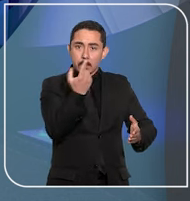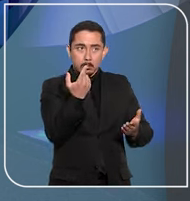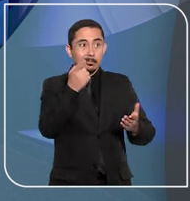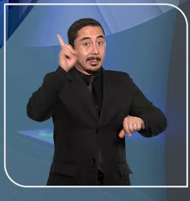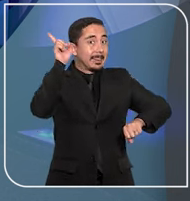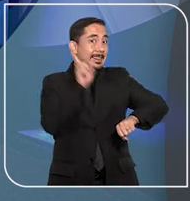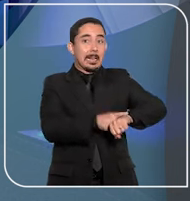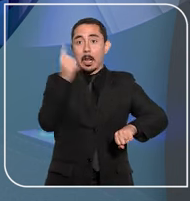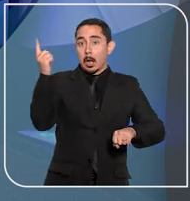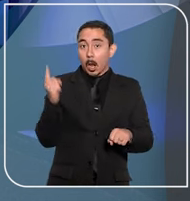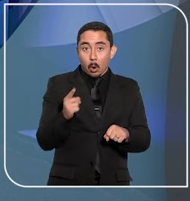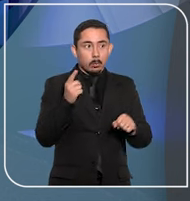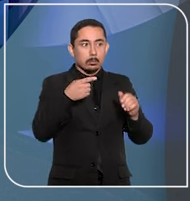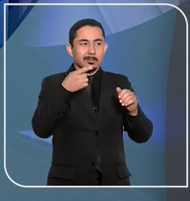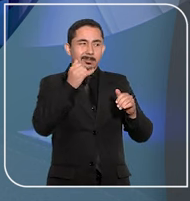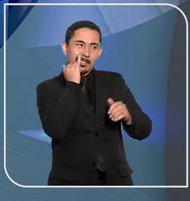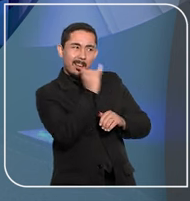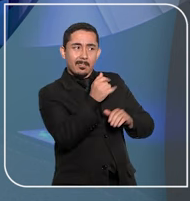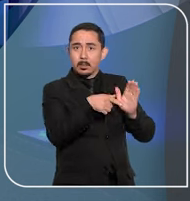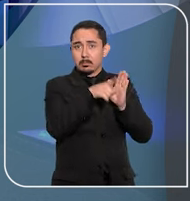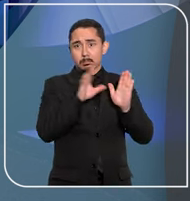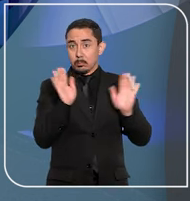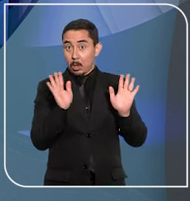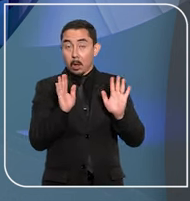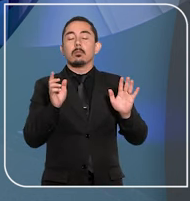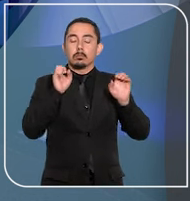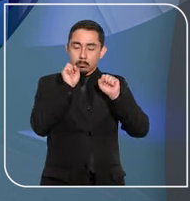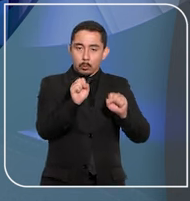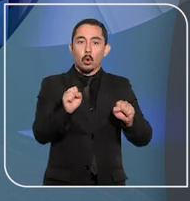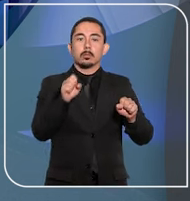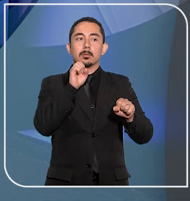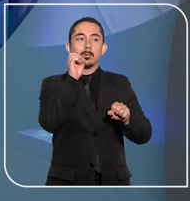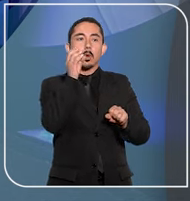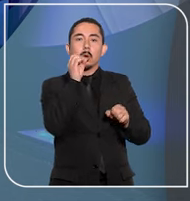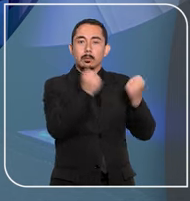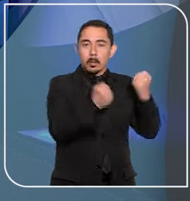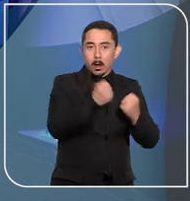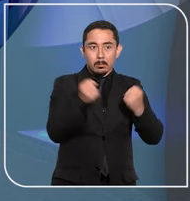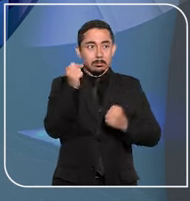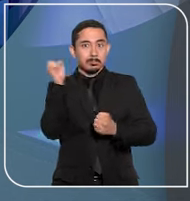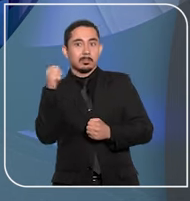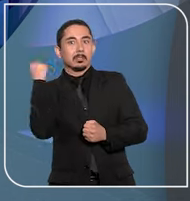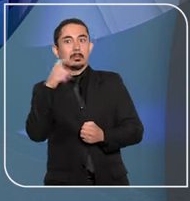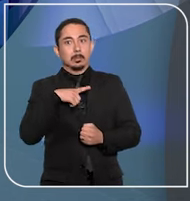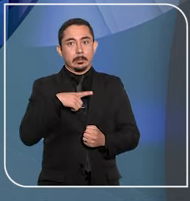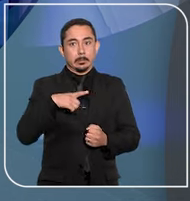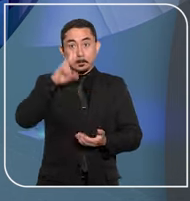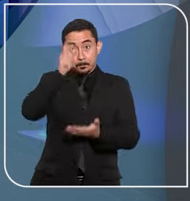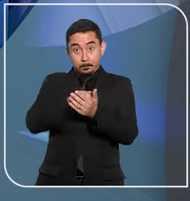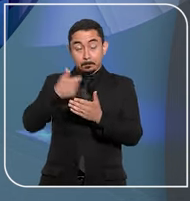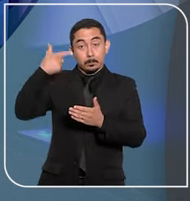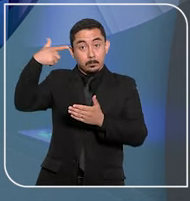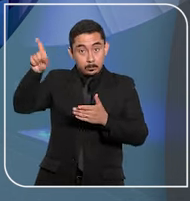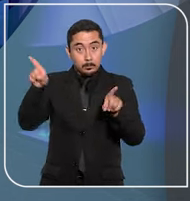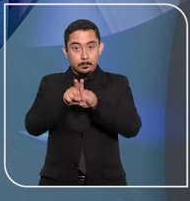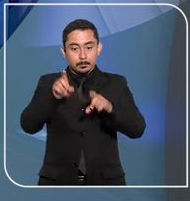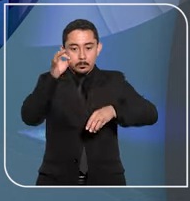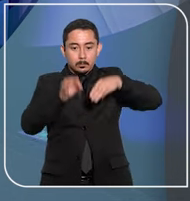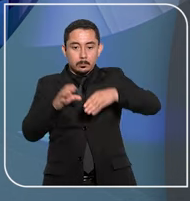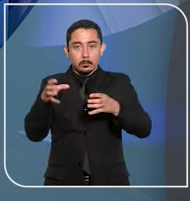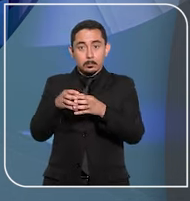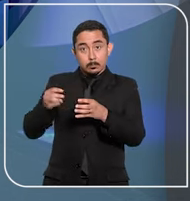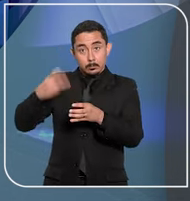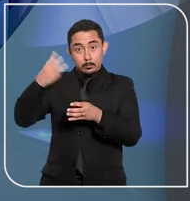suspender imediatamente mesmo sem defesa prévia um motorista que praticou ou ato grave em outra decisão Os ministros da